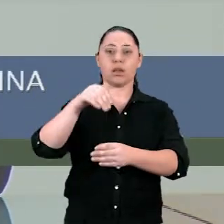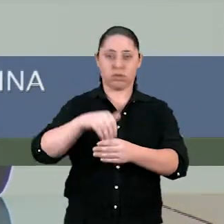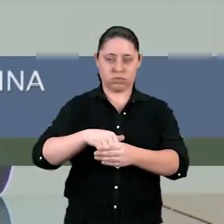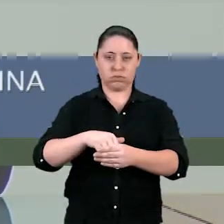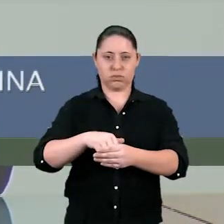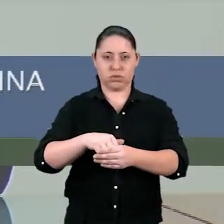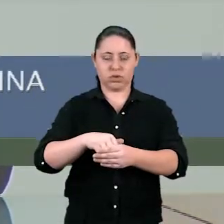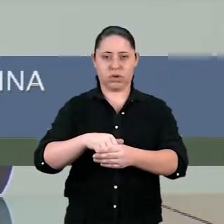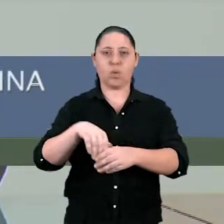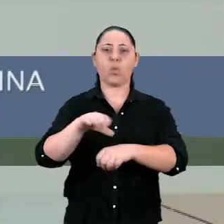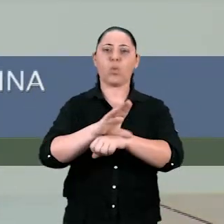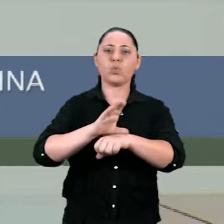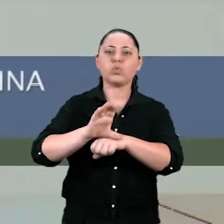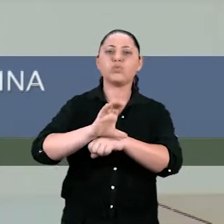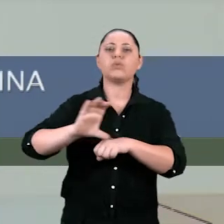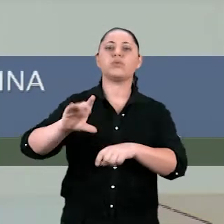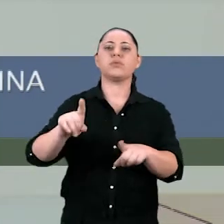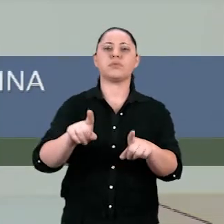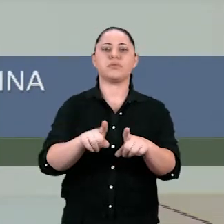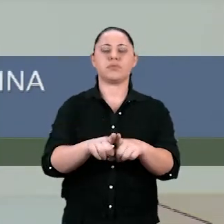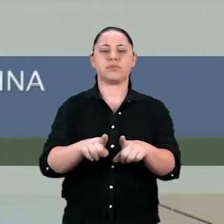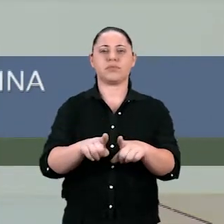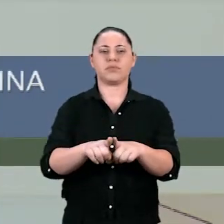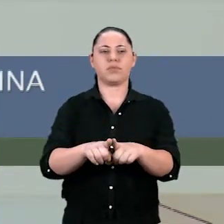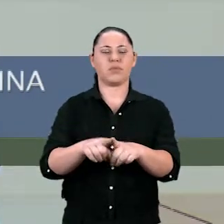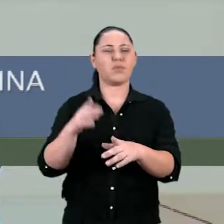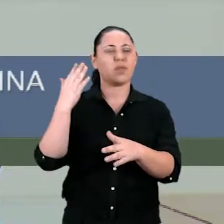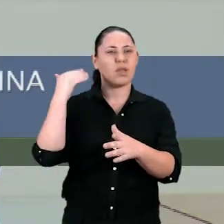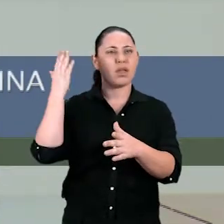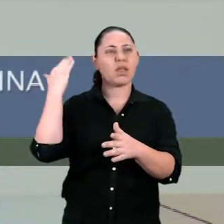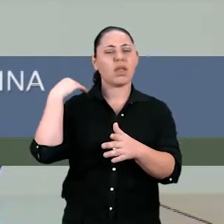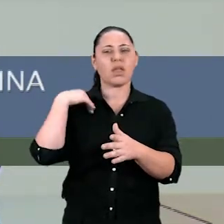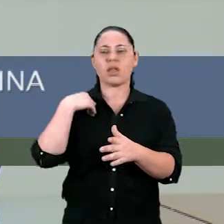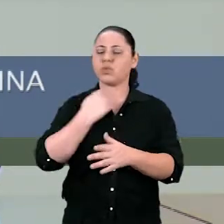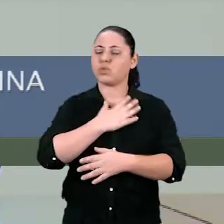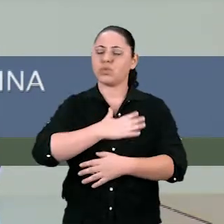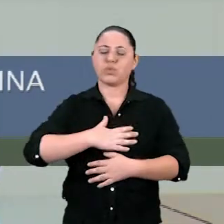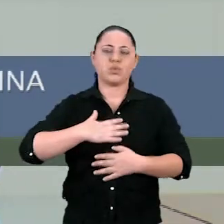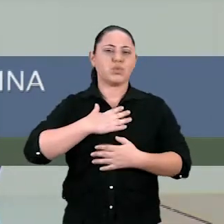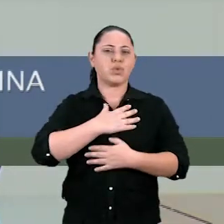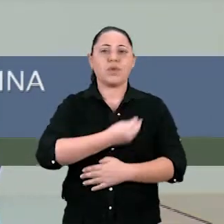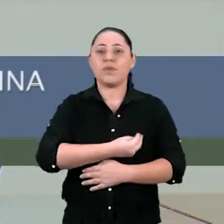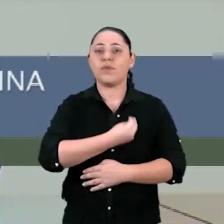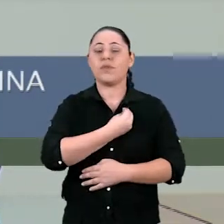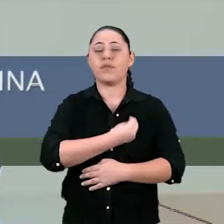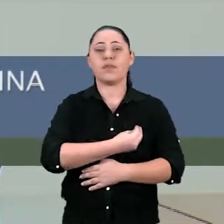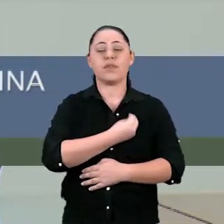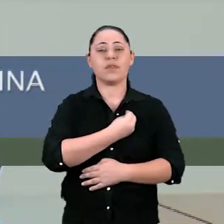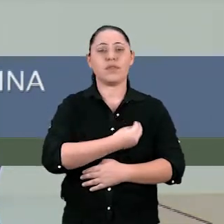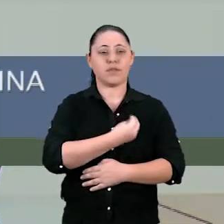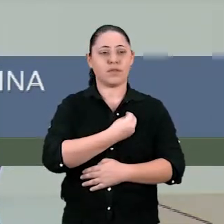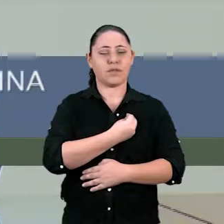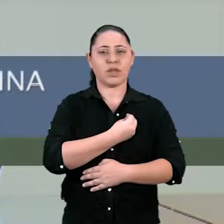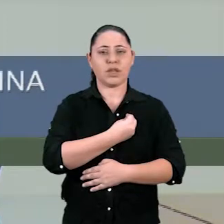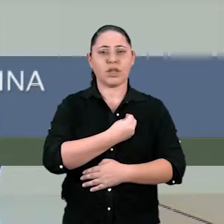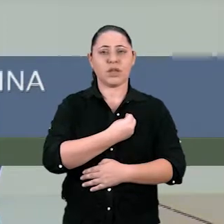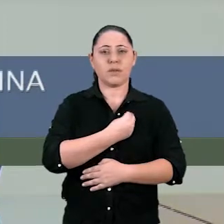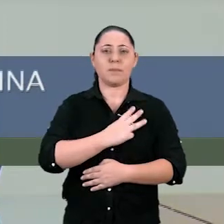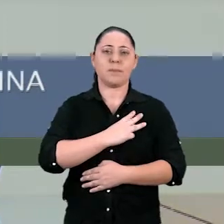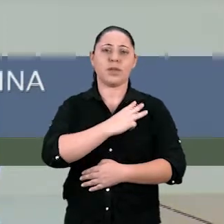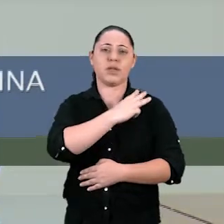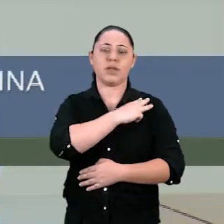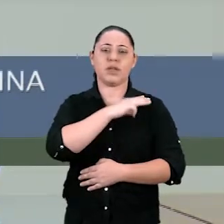constitucionalista, e foi uma época muito gratificante poder conviver também com o ministro Sérgio